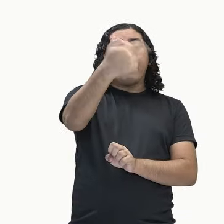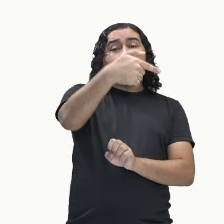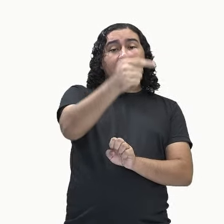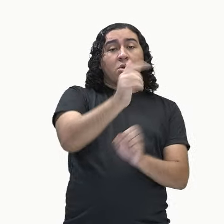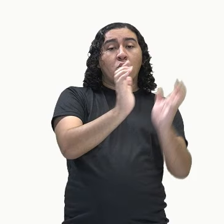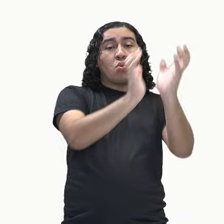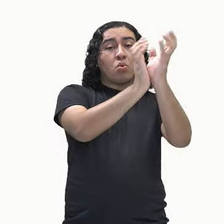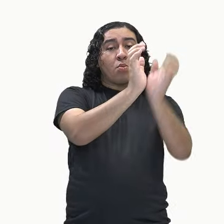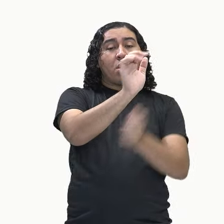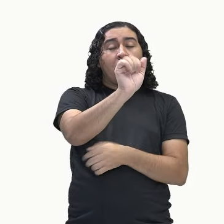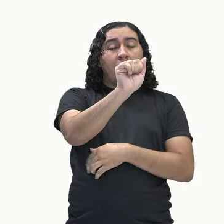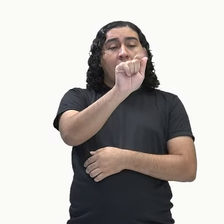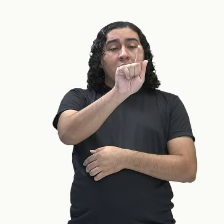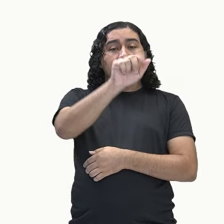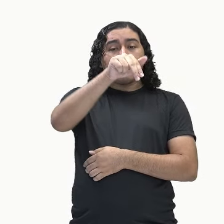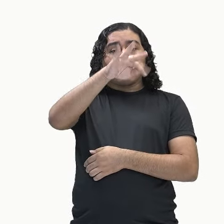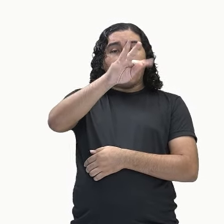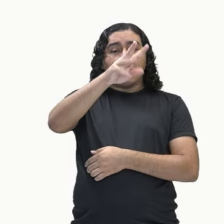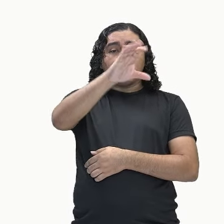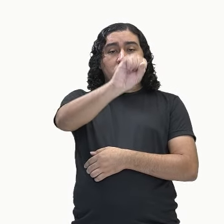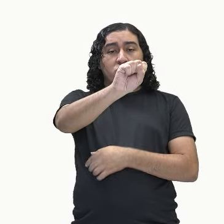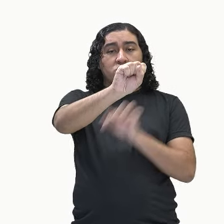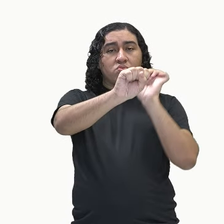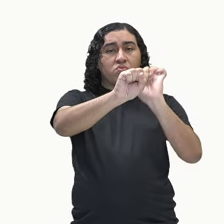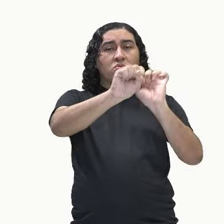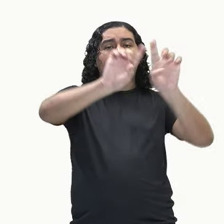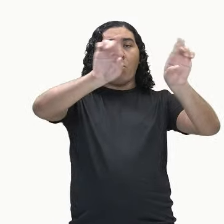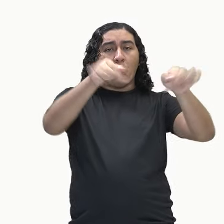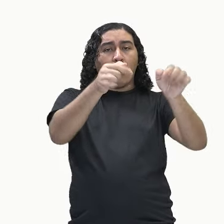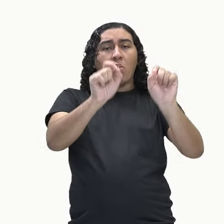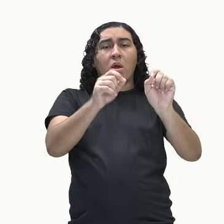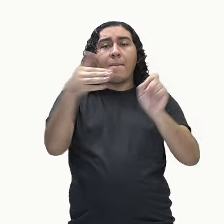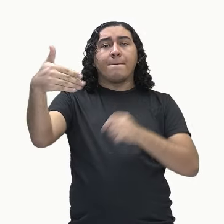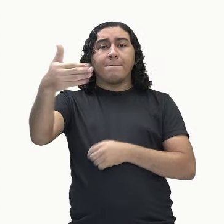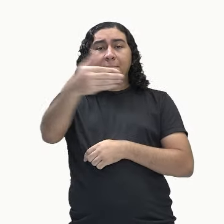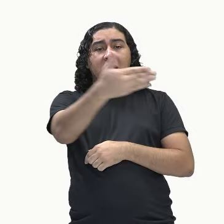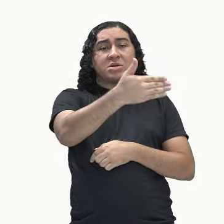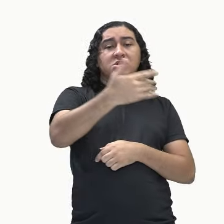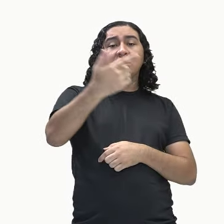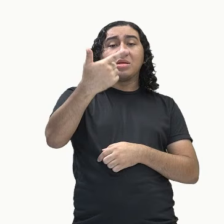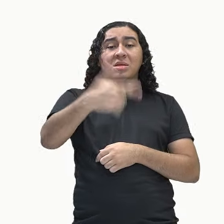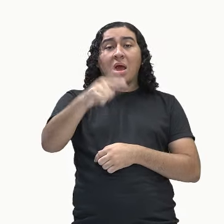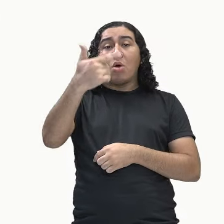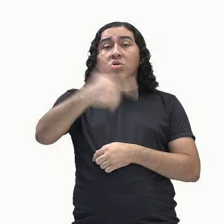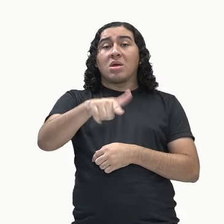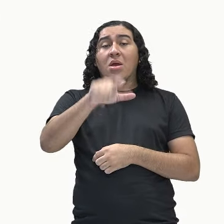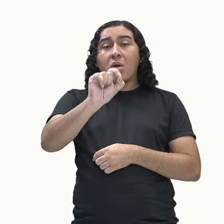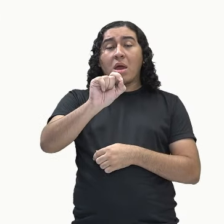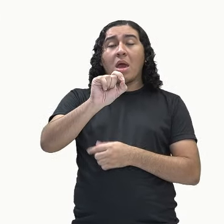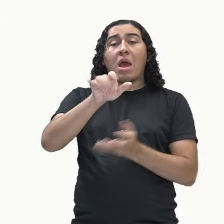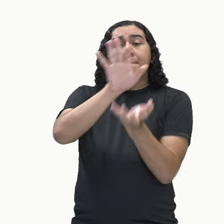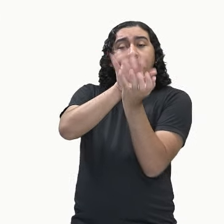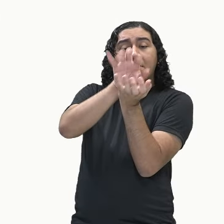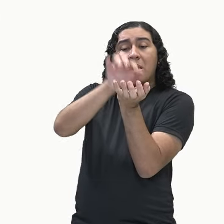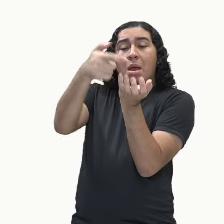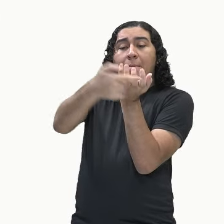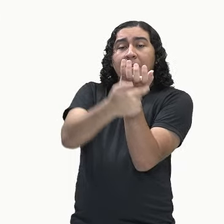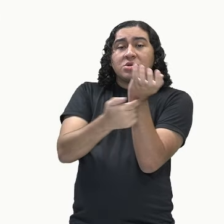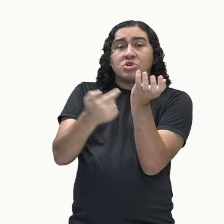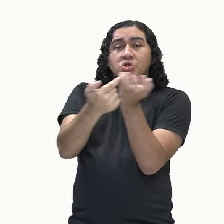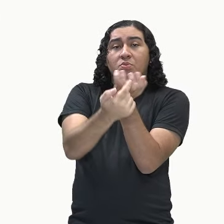os agnatos. Os agnatos são os peixes que não têm mandíbula, né? São peixes